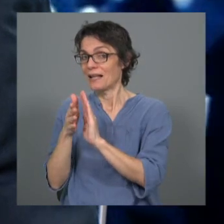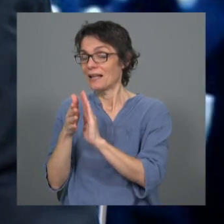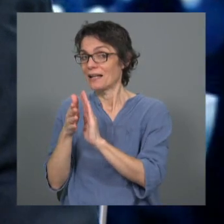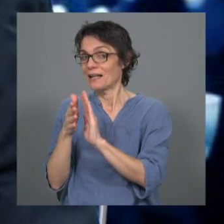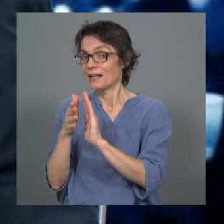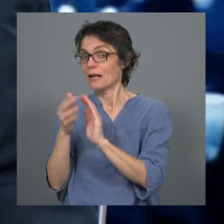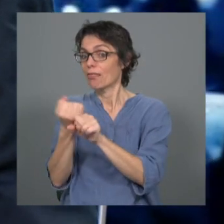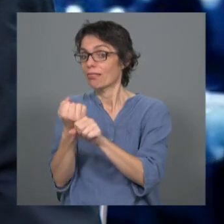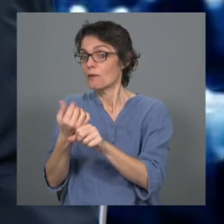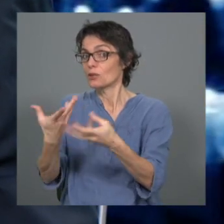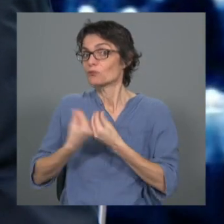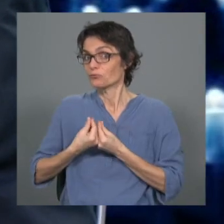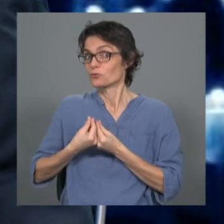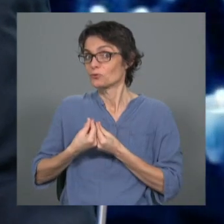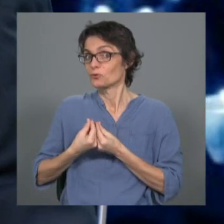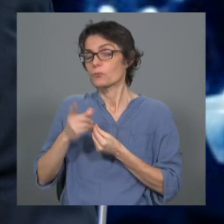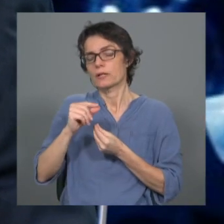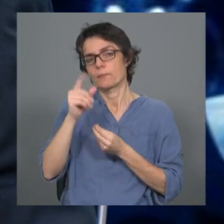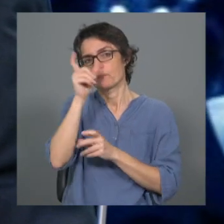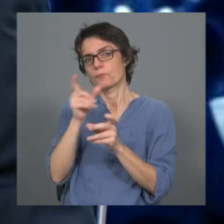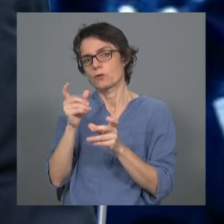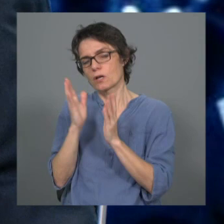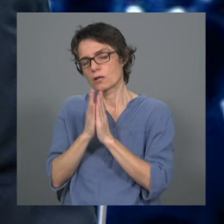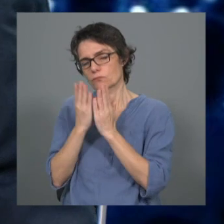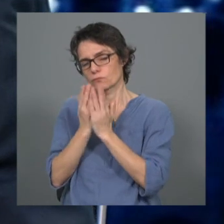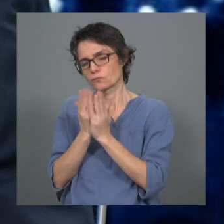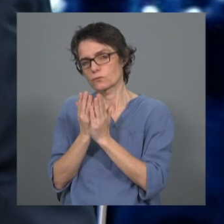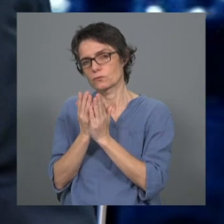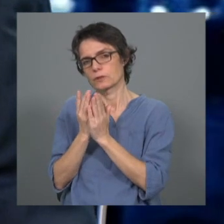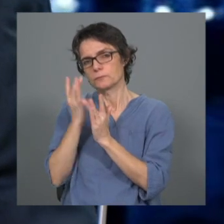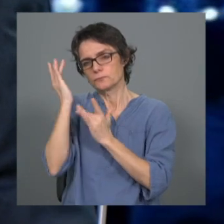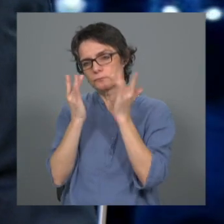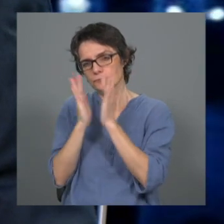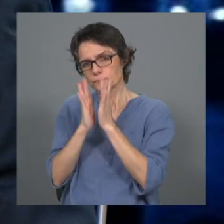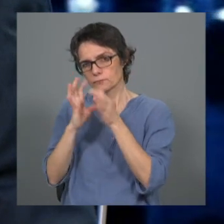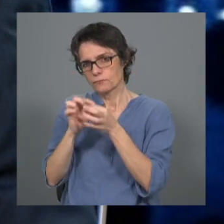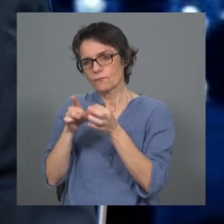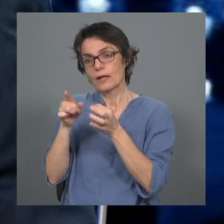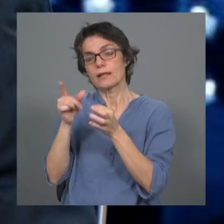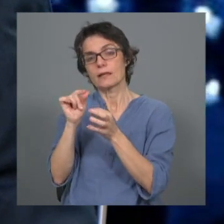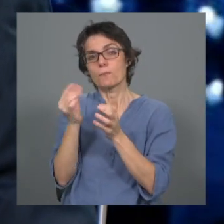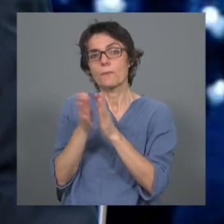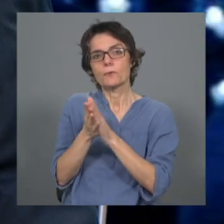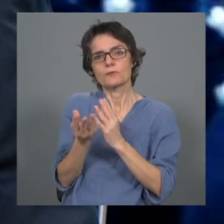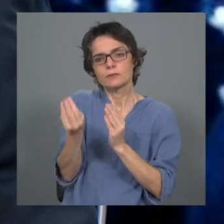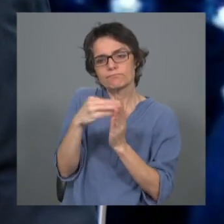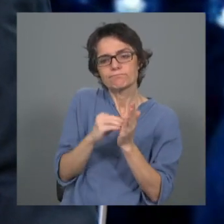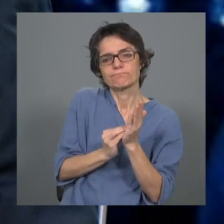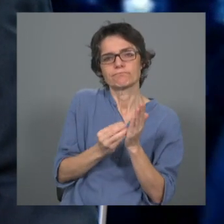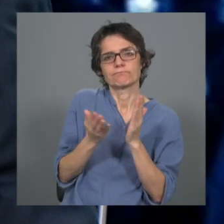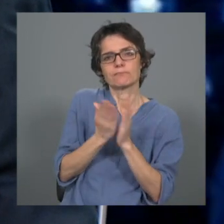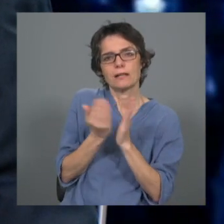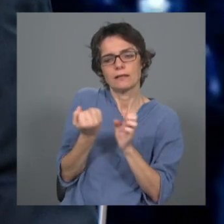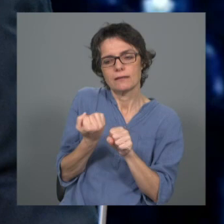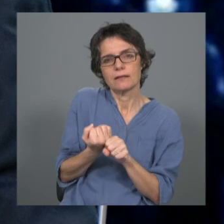uma pedagogia, não é? Para aqueles que estão a preparar para servir o povo de Deus, para estarem de perto com esta realidade. O que é que